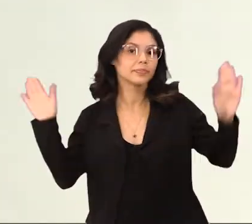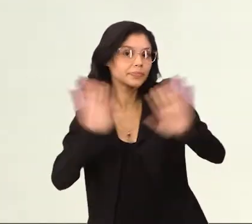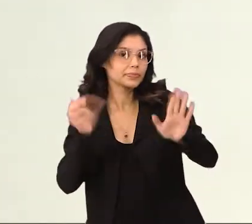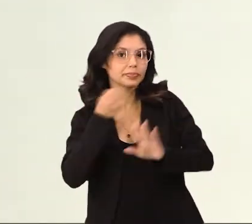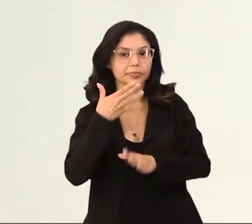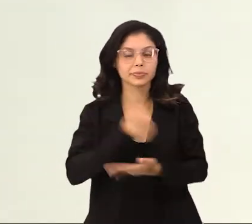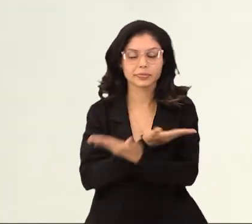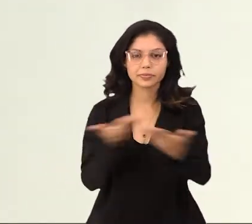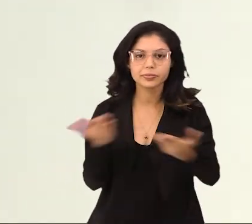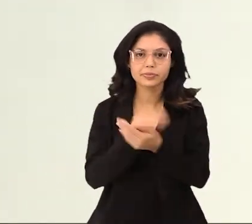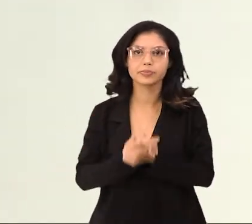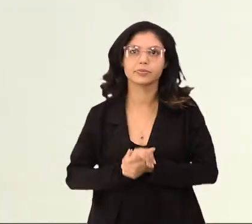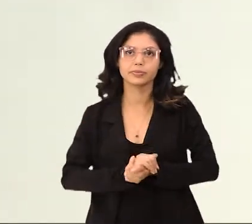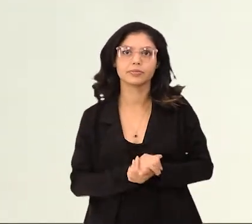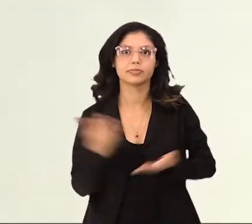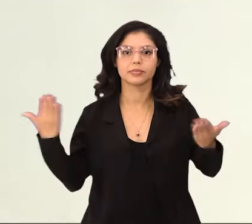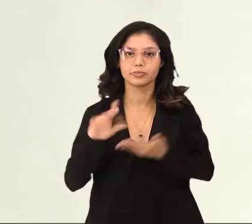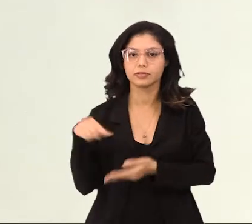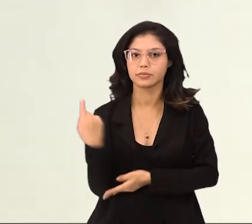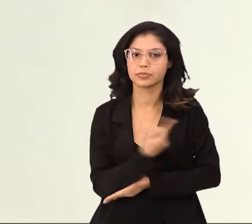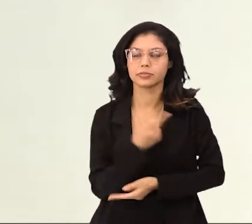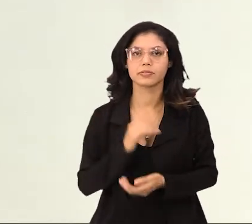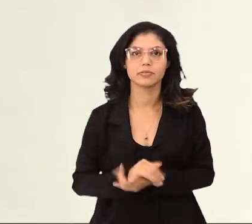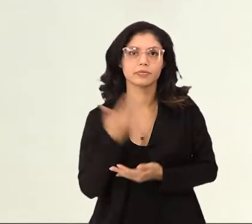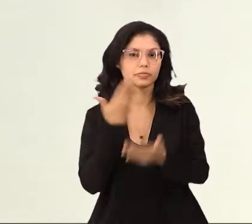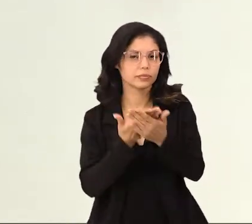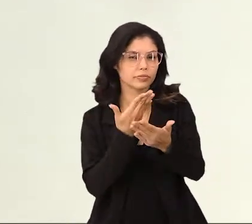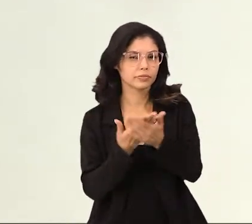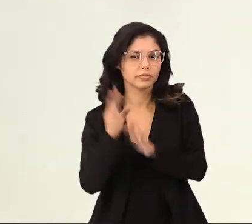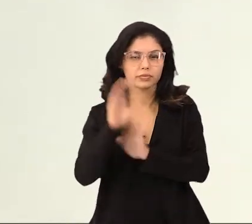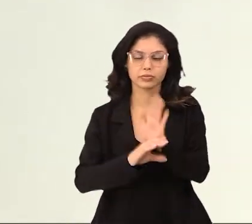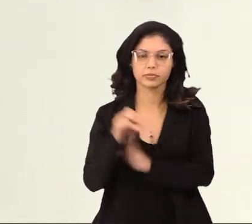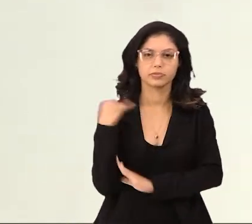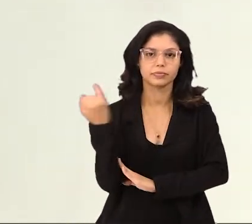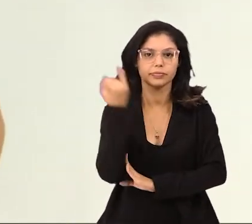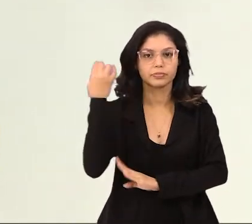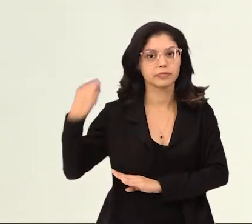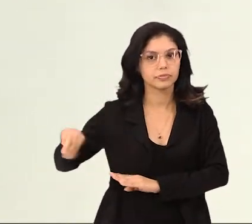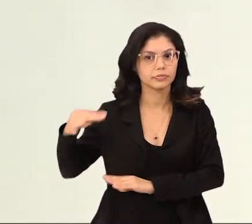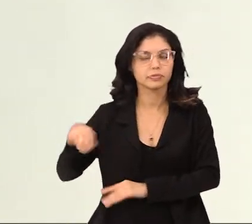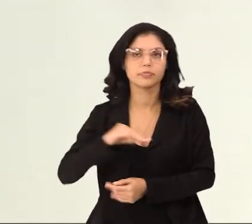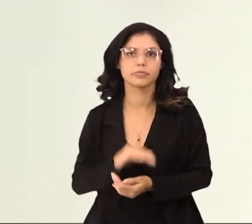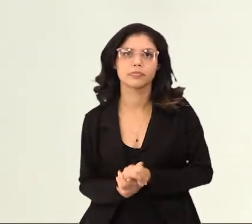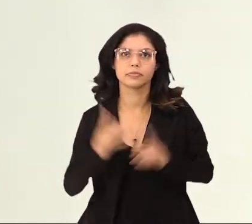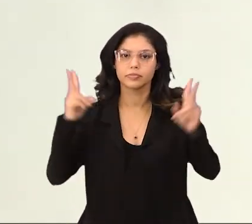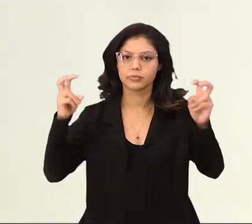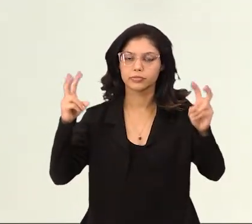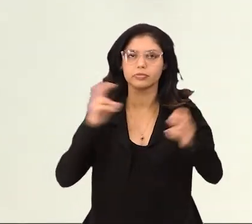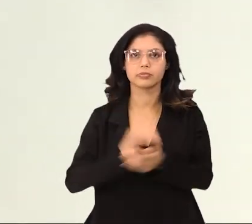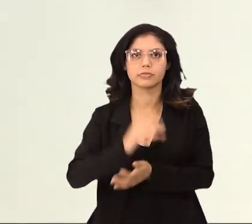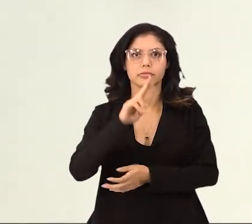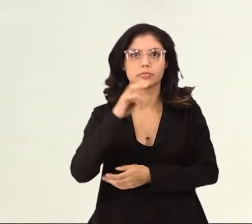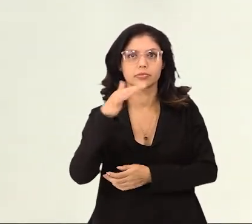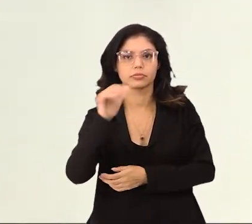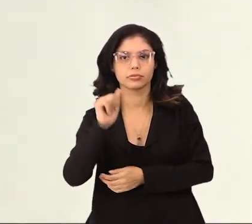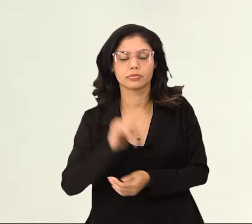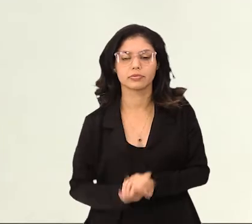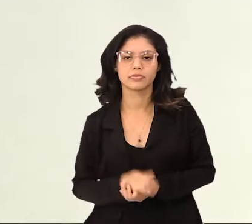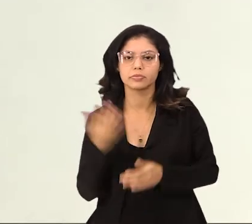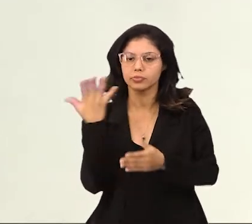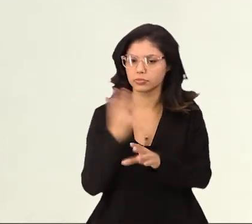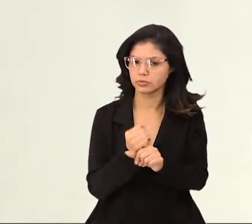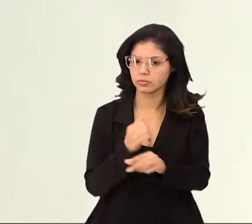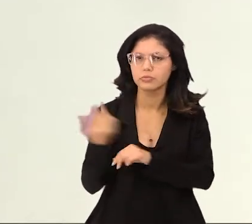pessoal, tudo bem com vocês? Na aula de hoje vamos dar um conteúdo muito importante da matemática sobre potenciação. Nas